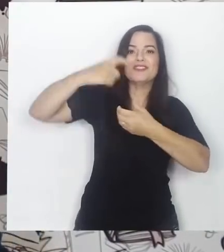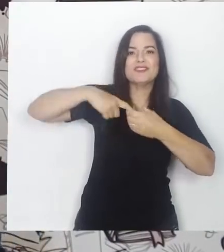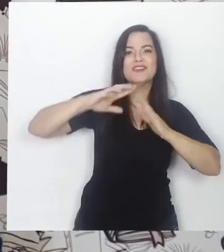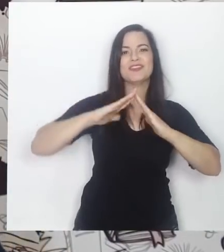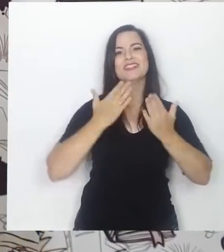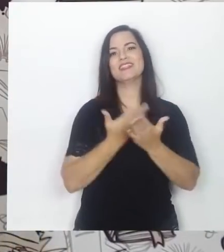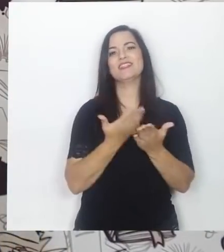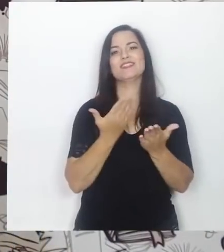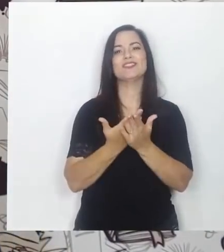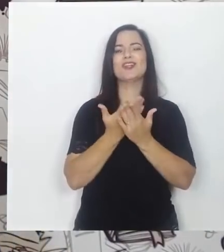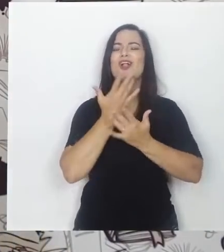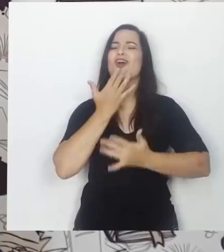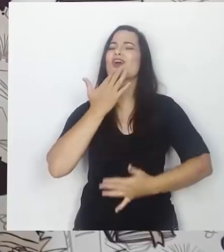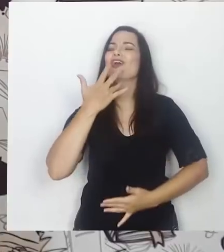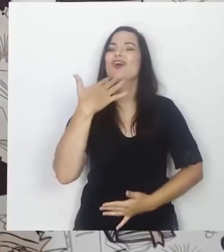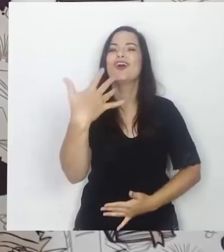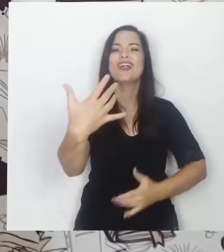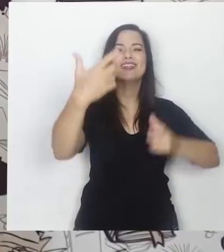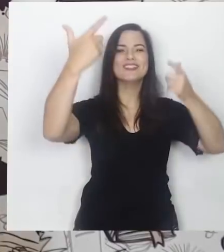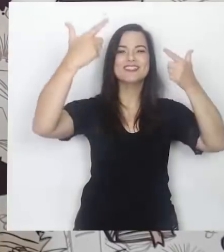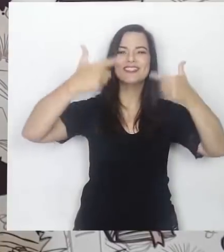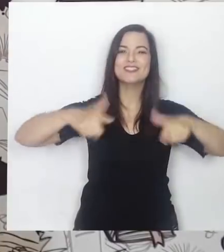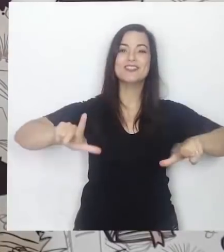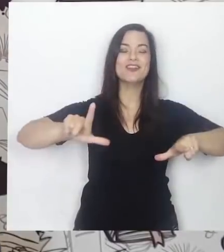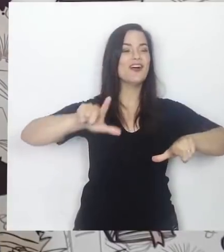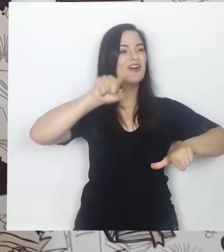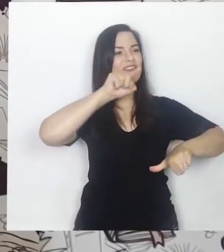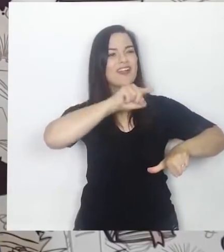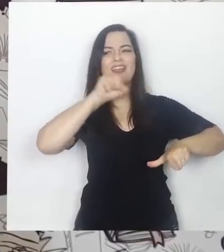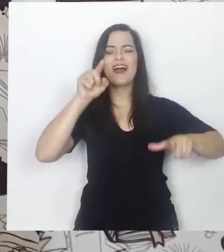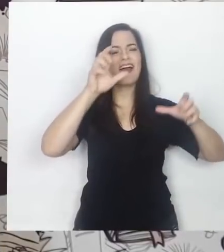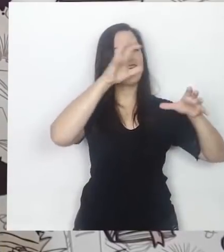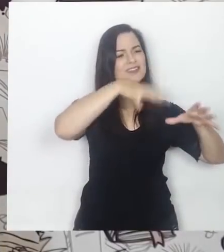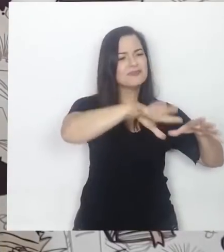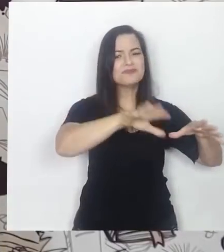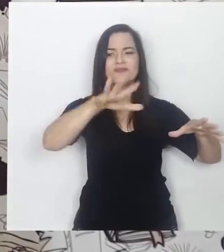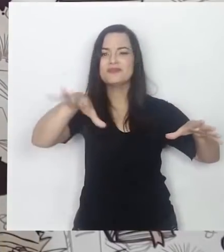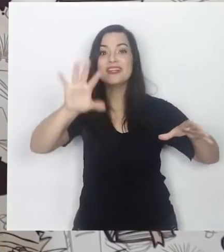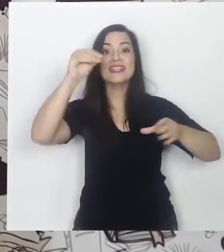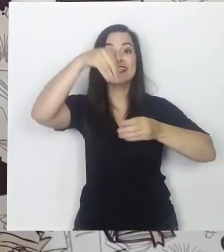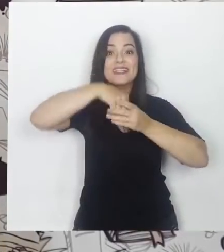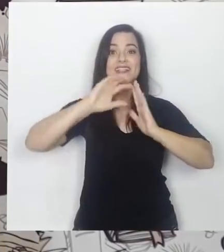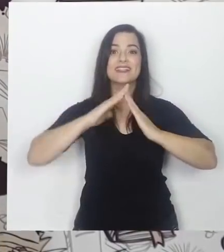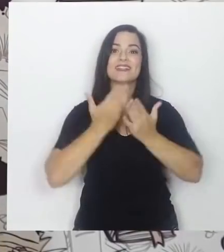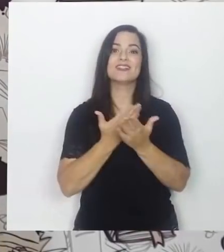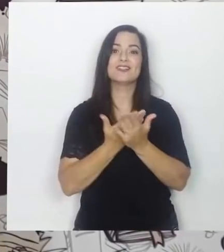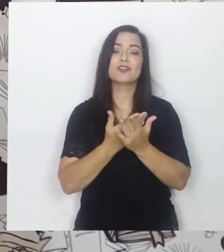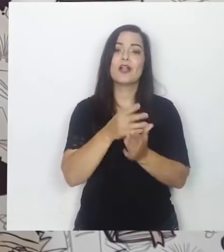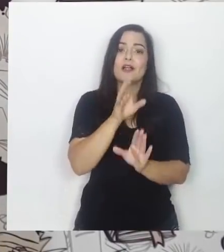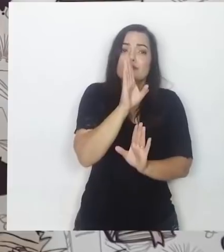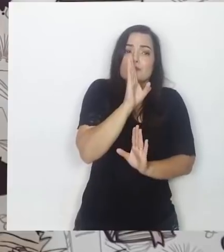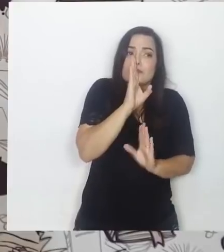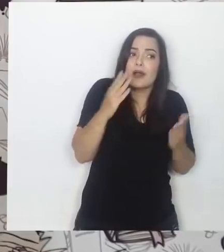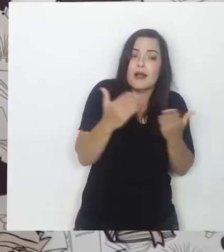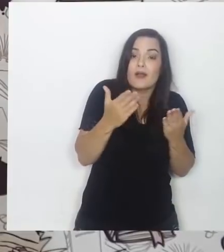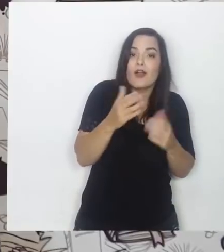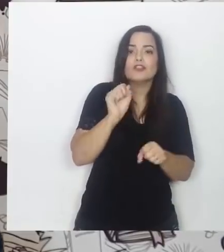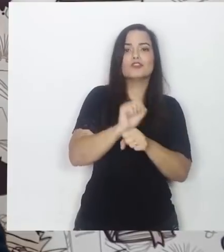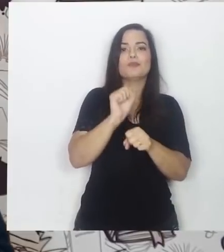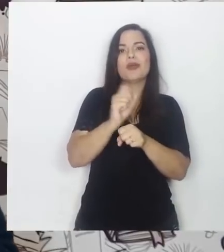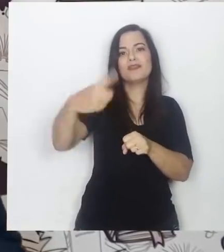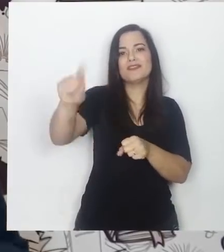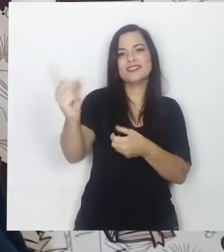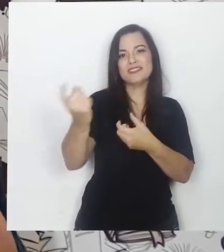colorir aqueles espaços que estão lá quietinhos, esperando cada uma de vocês, com os seus professores, com